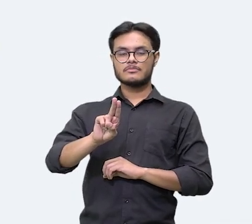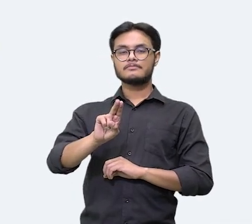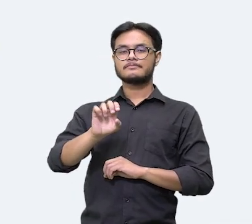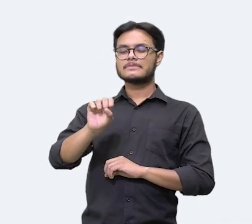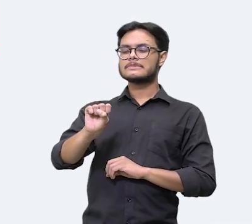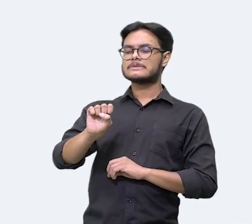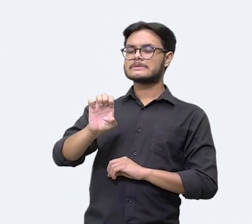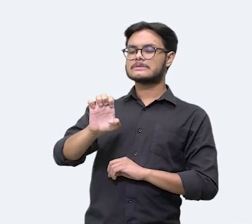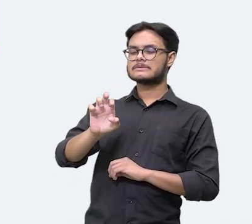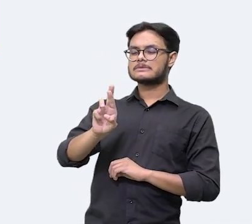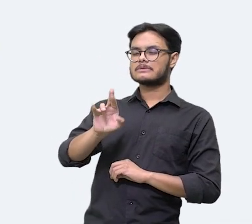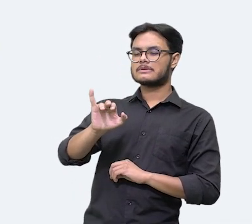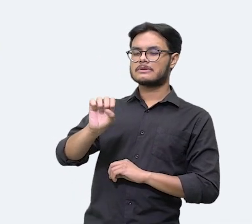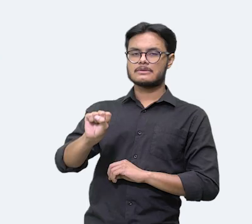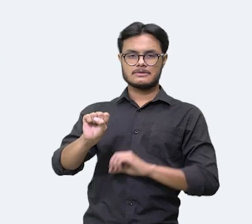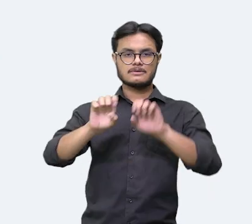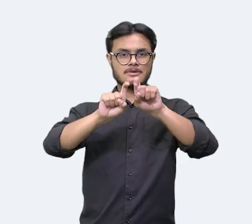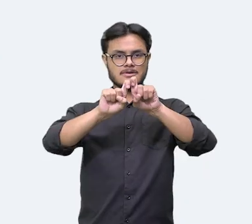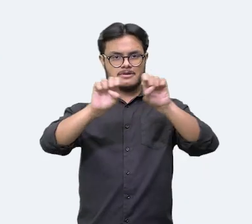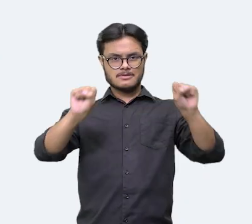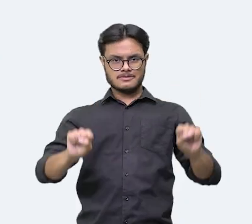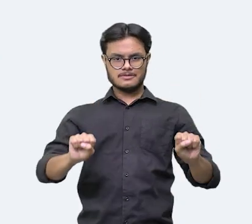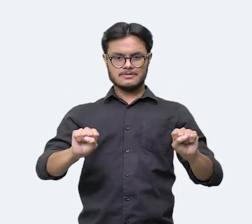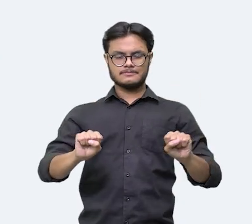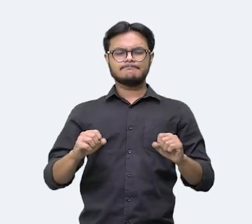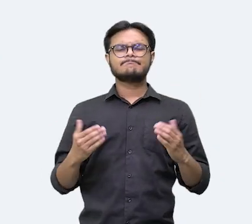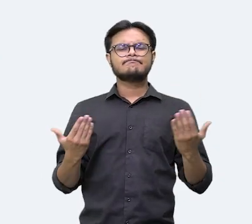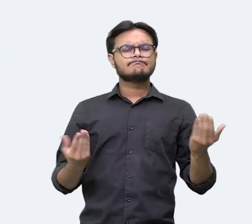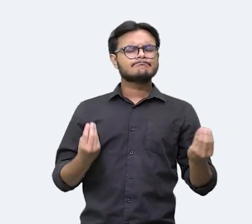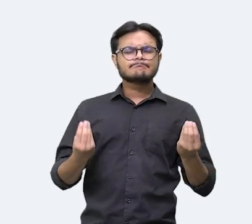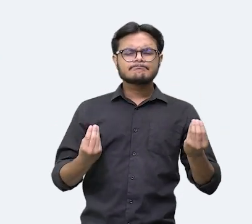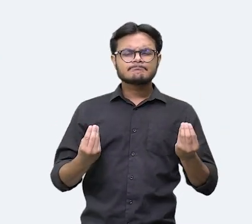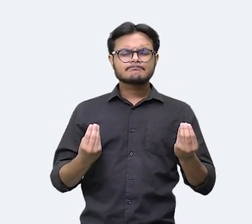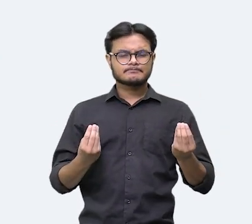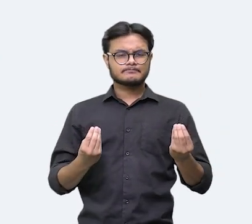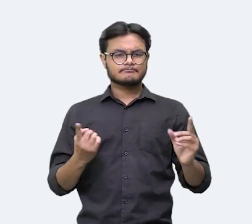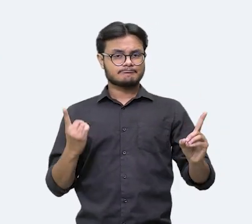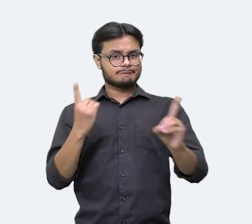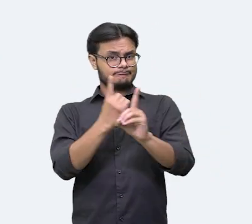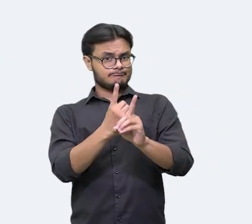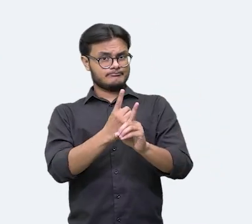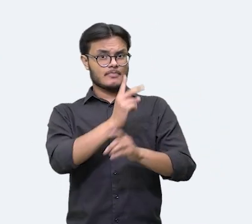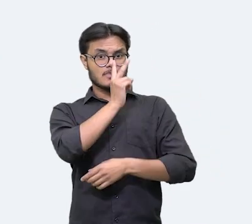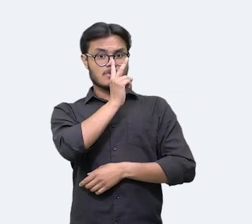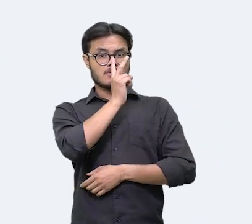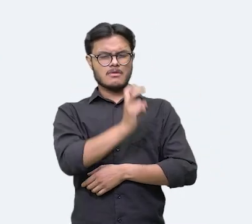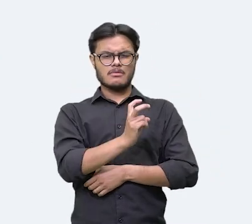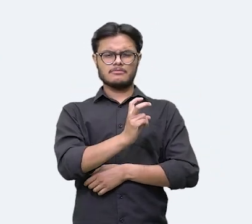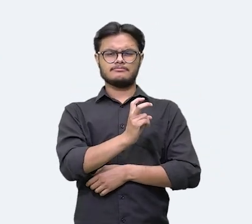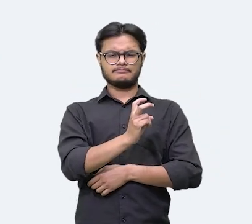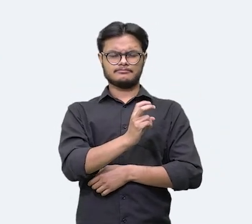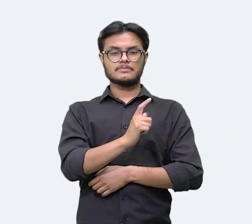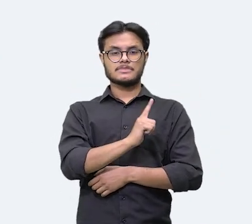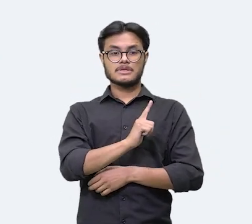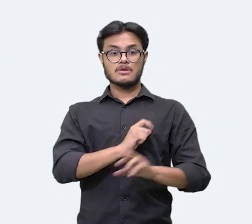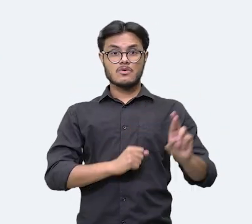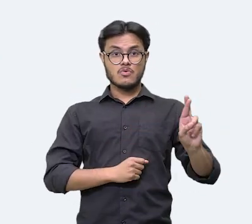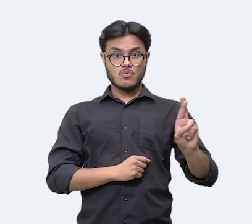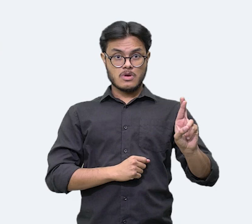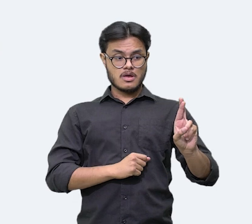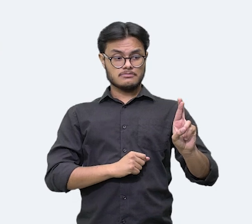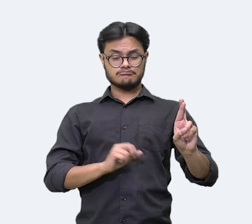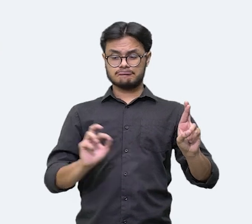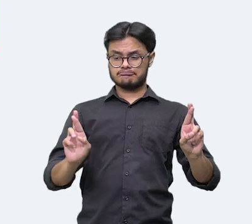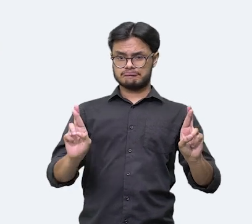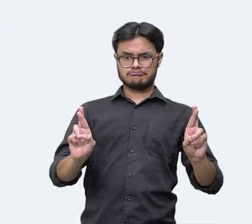série. Bom, na associação em série, para nós acharmos a resistência equivalente é muito simples. Basta nós pegarmos todos os resistores